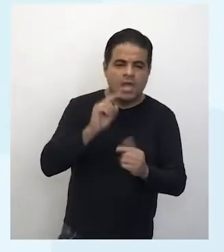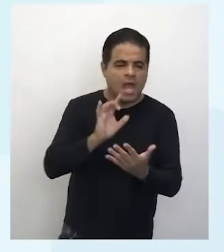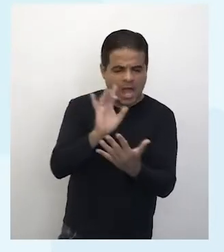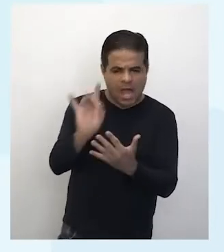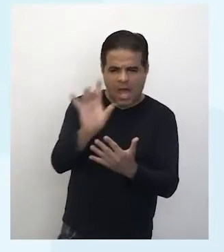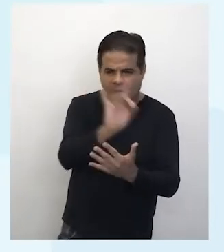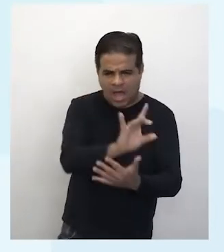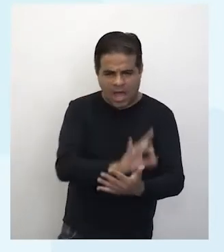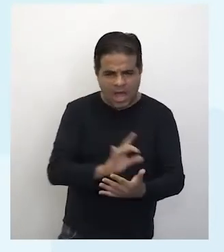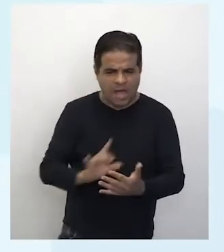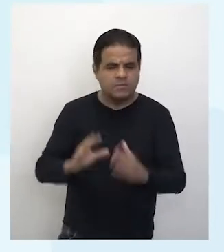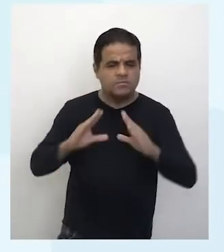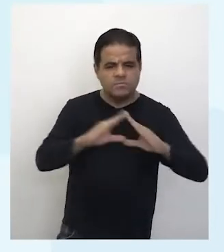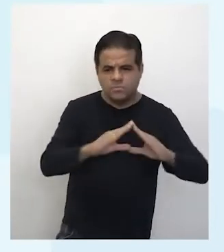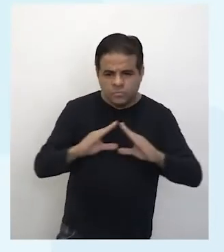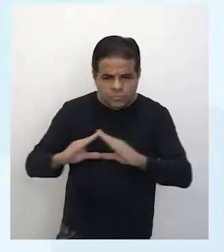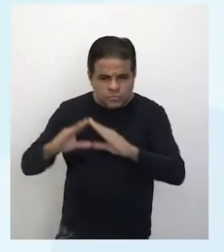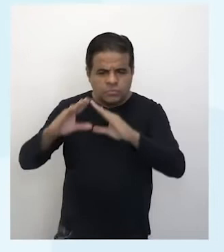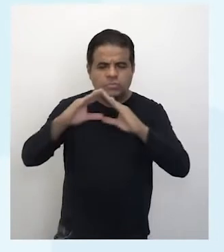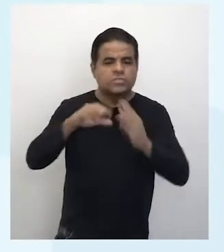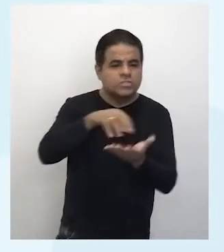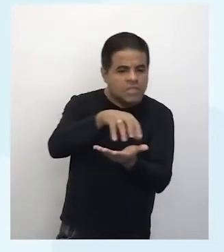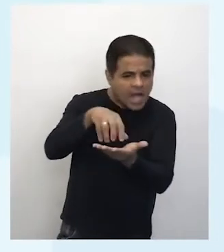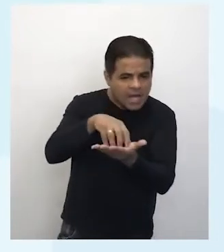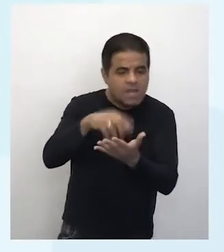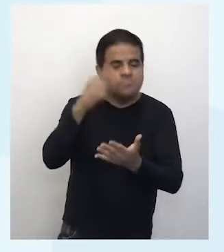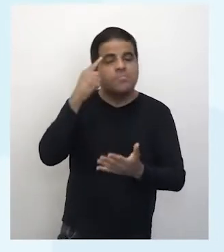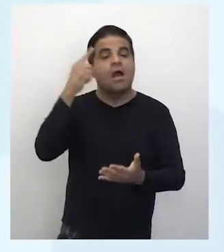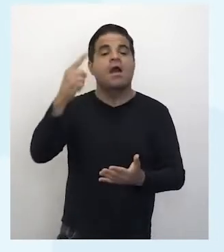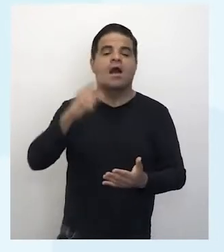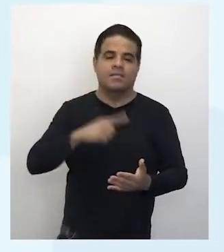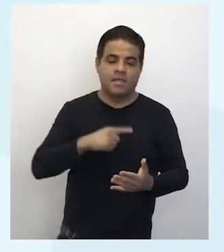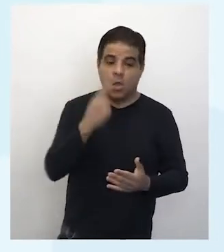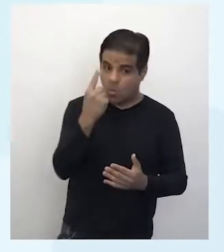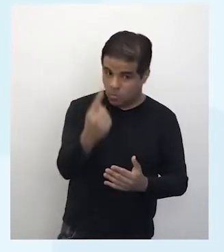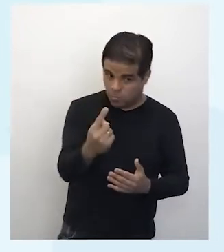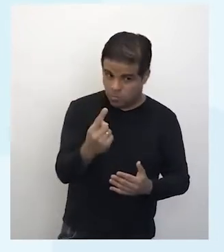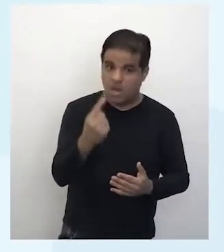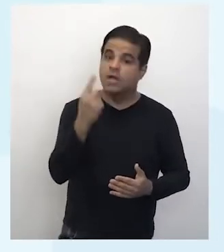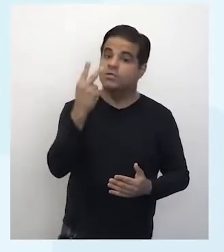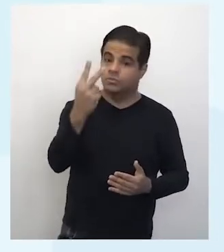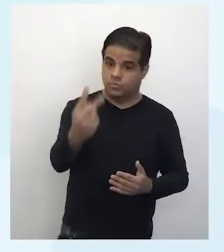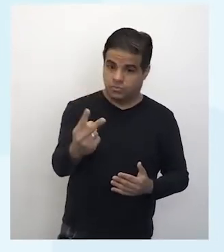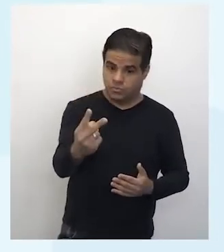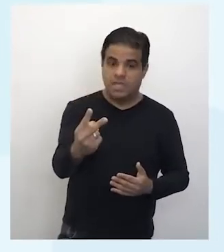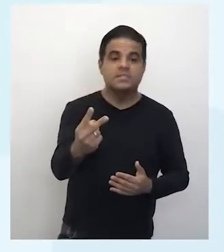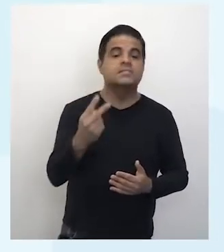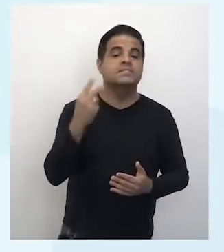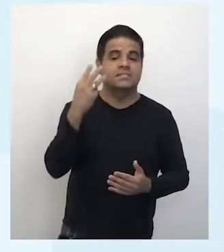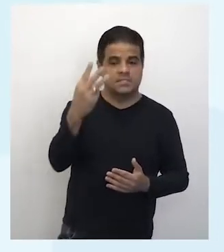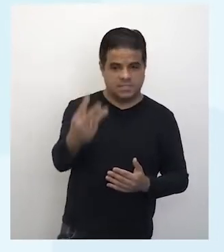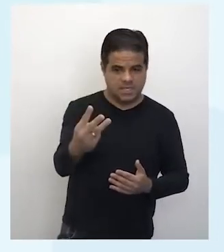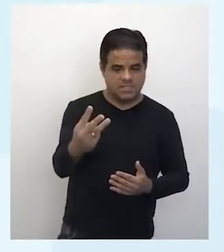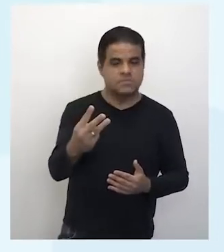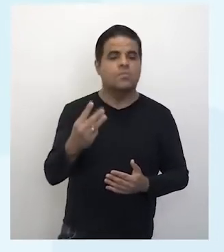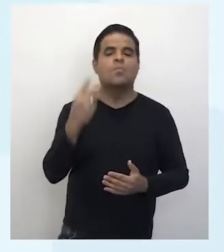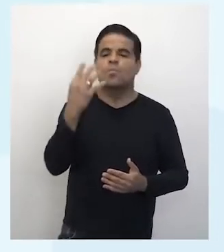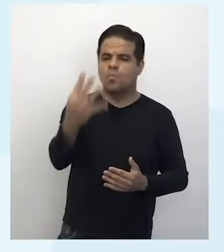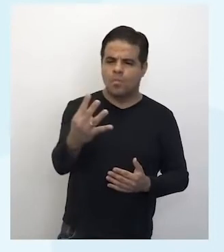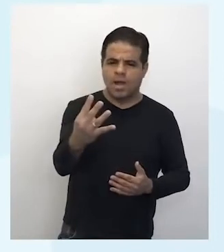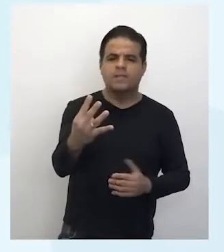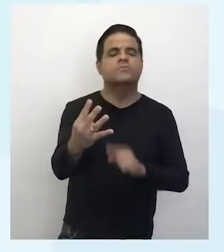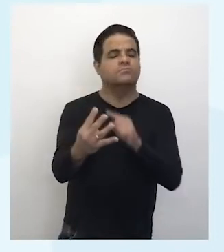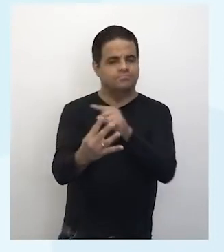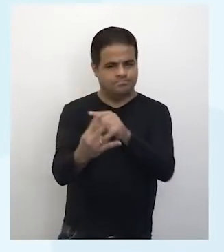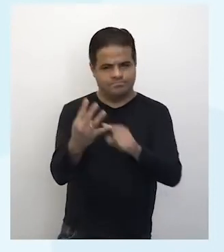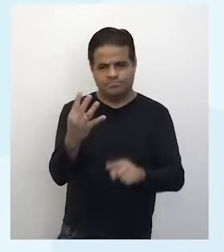cada triangulinho desse uma unidade de área então nós vamos ter uma duas três quatro